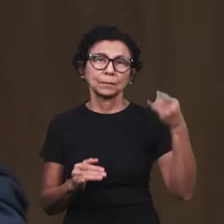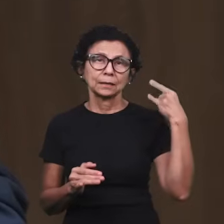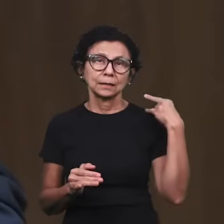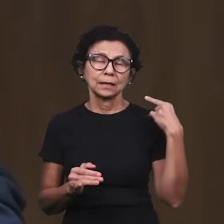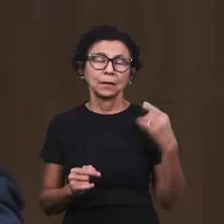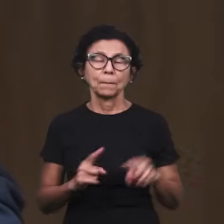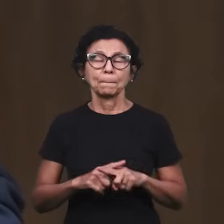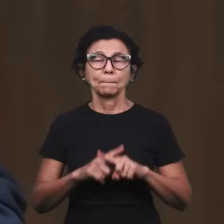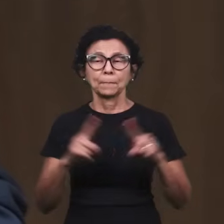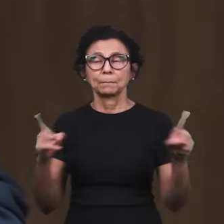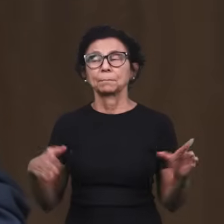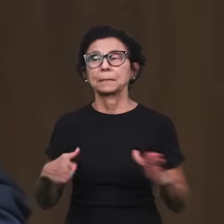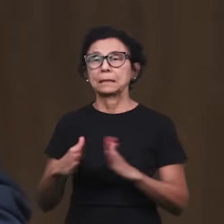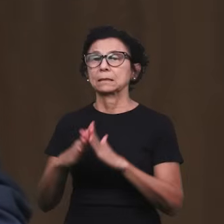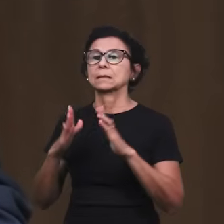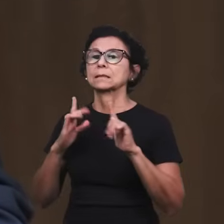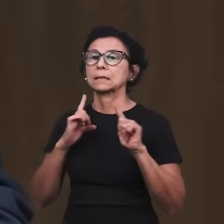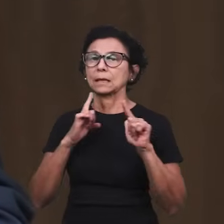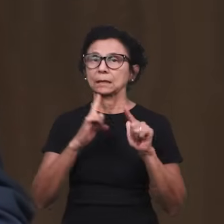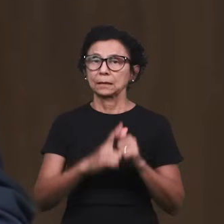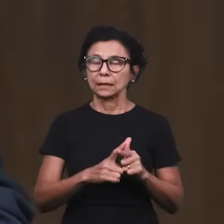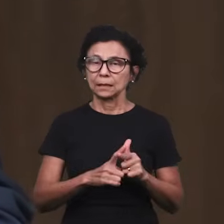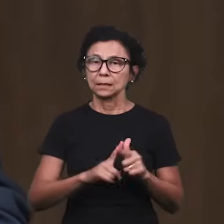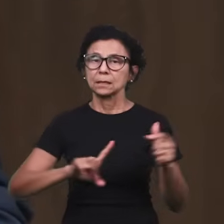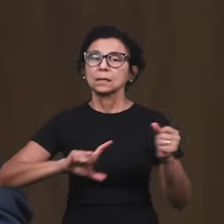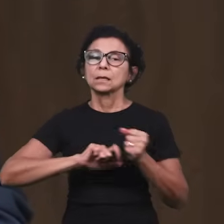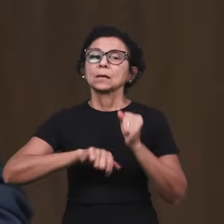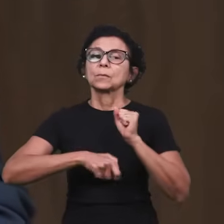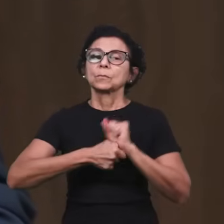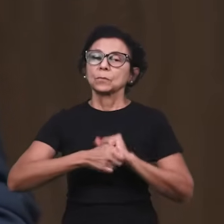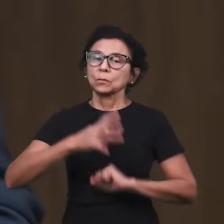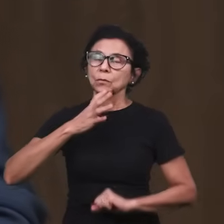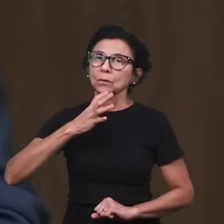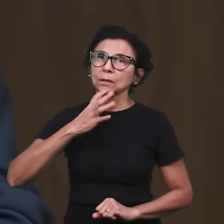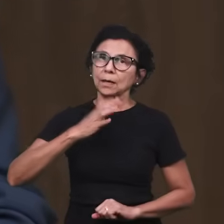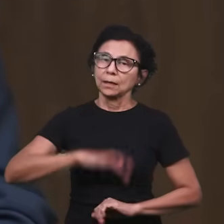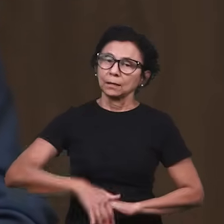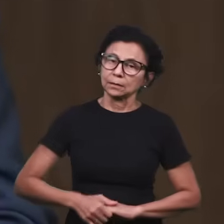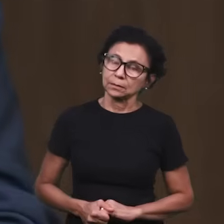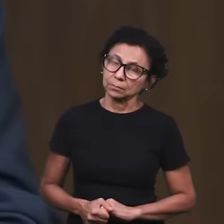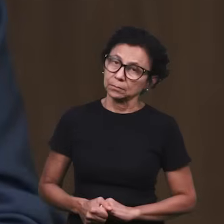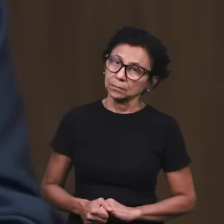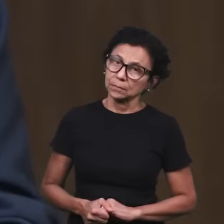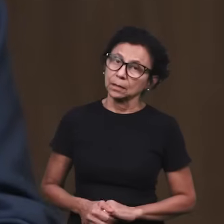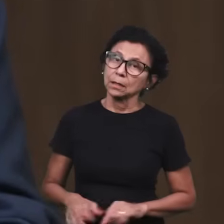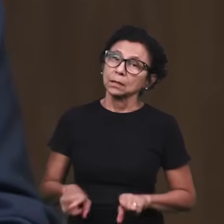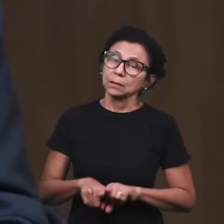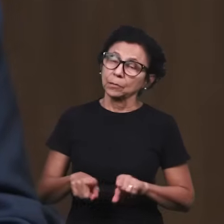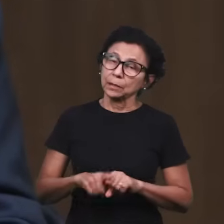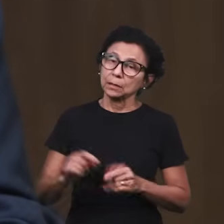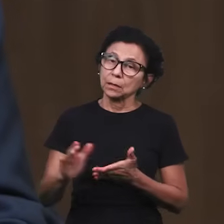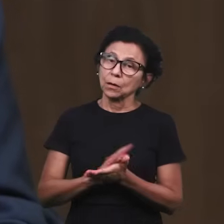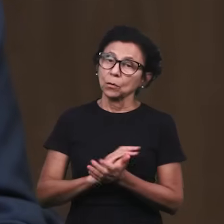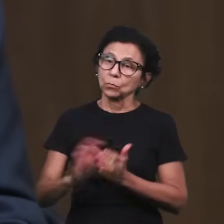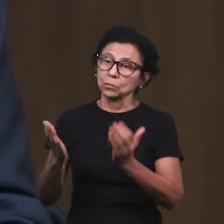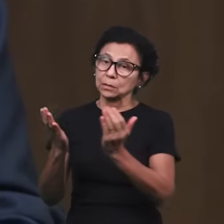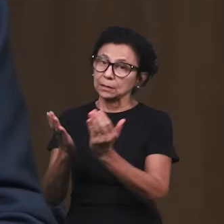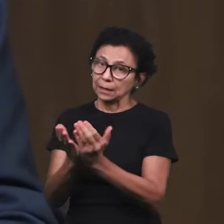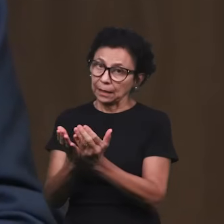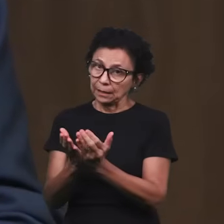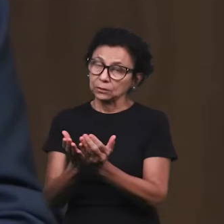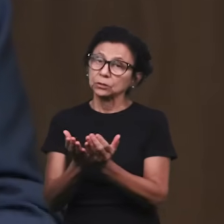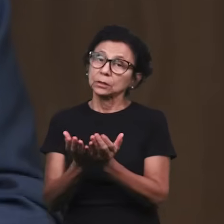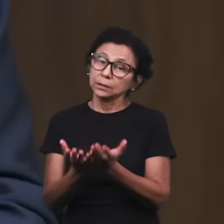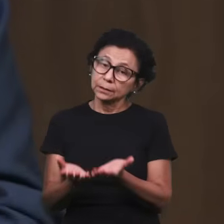deixará de entender o mistério. Amém. A igreja não. Tem alguns crentes que estão indo por esse lado, mas a igreja fiel não.